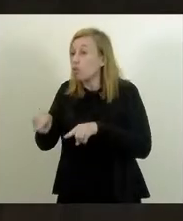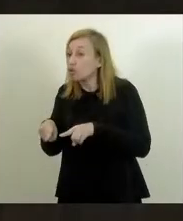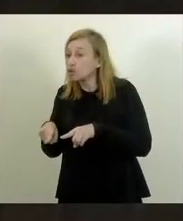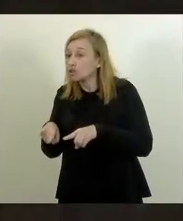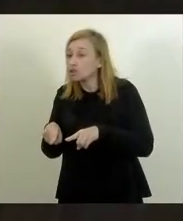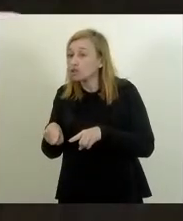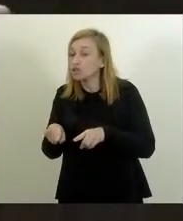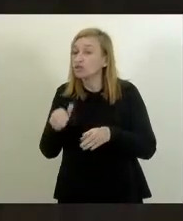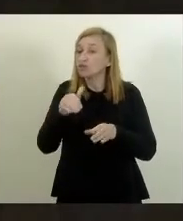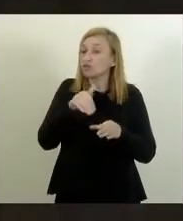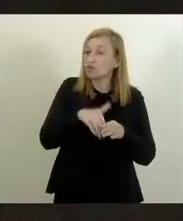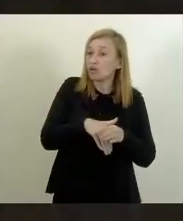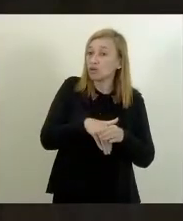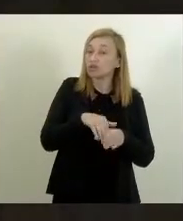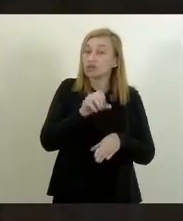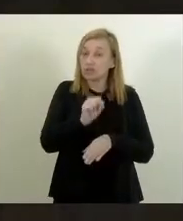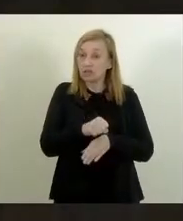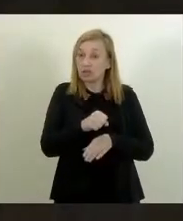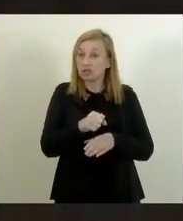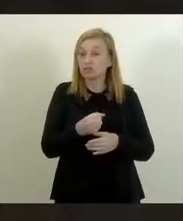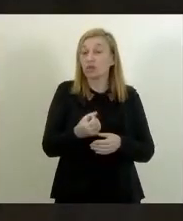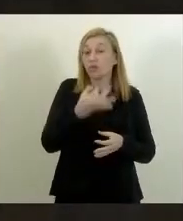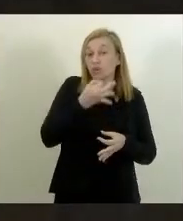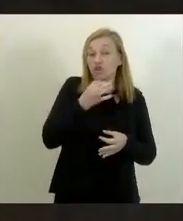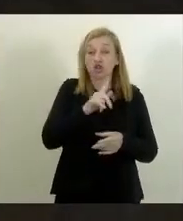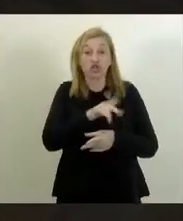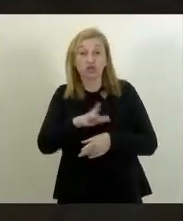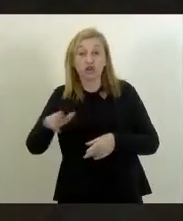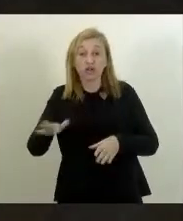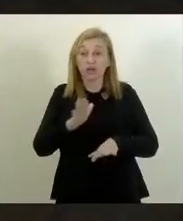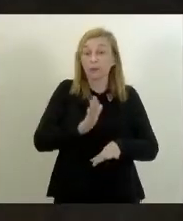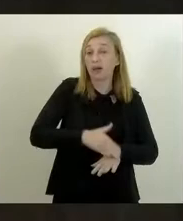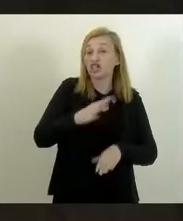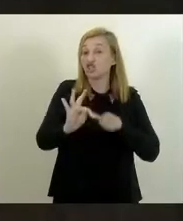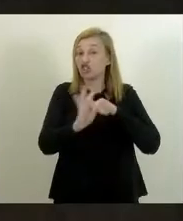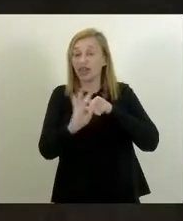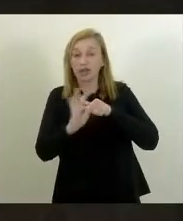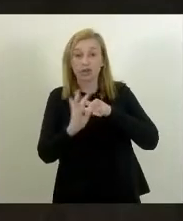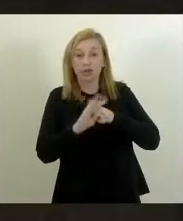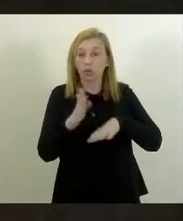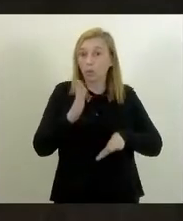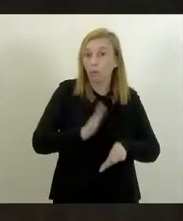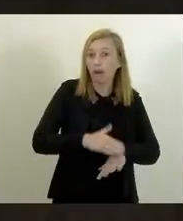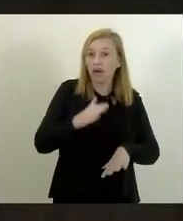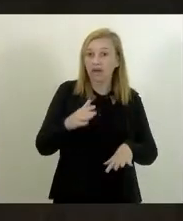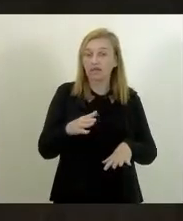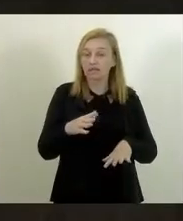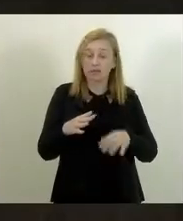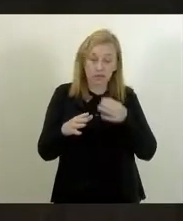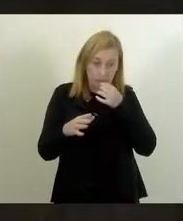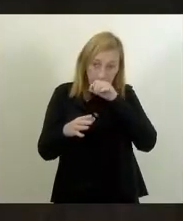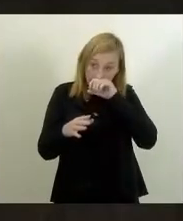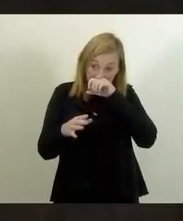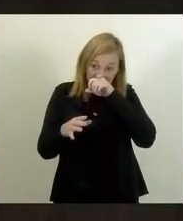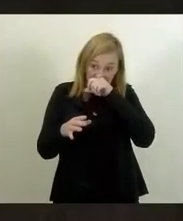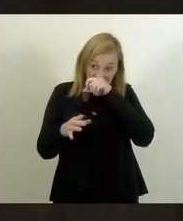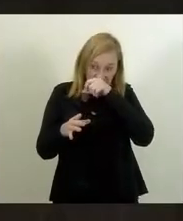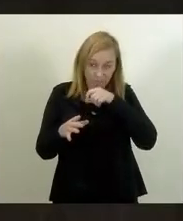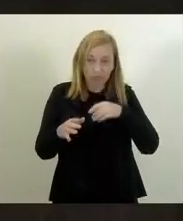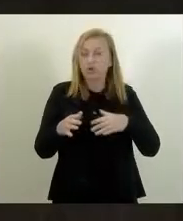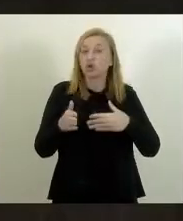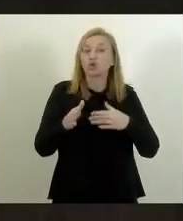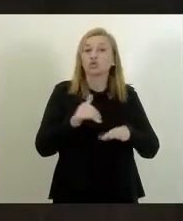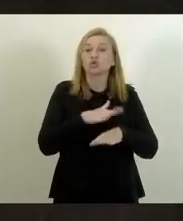os projetos todos, mesmo os aparentemente mais técnicos, mais superficiais, todos eles têm uma